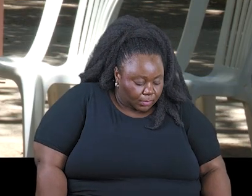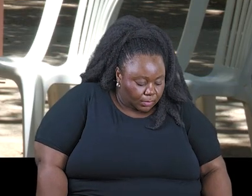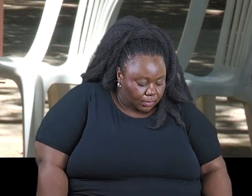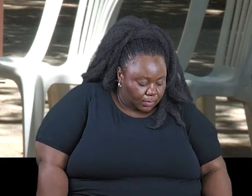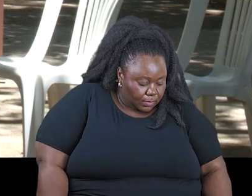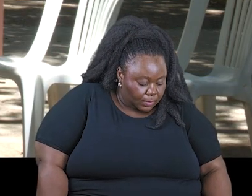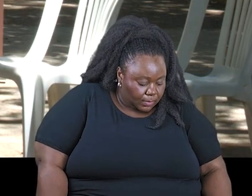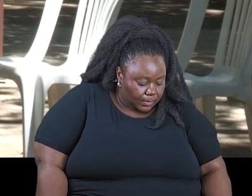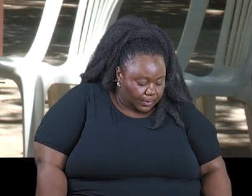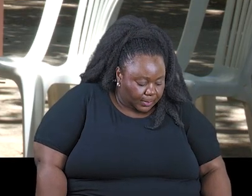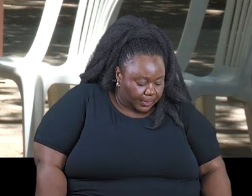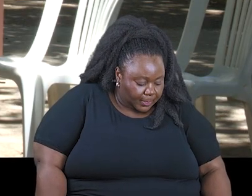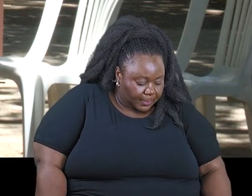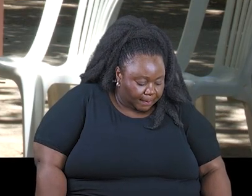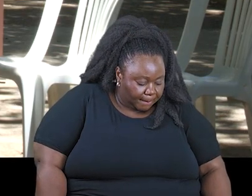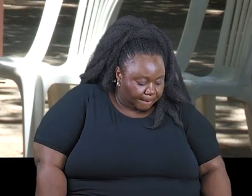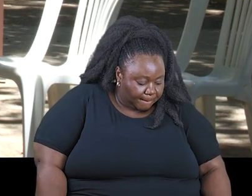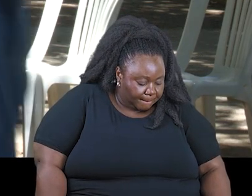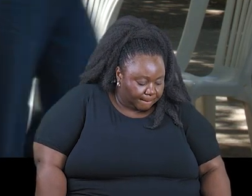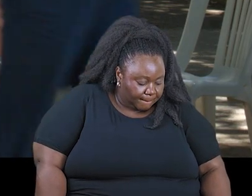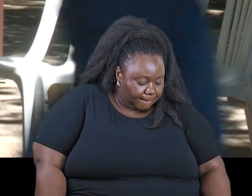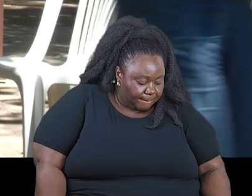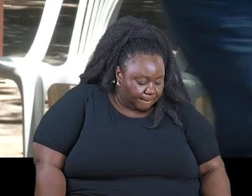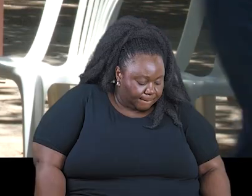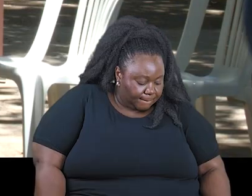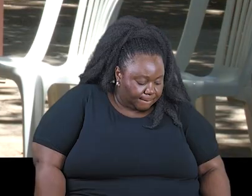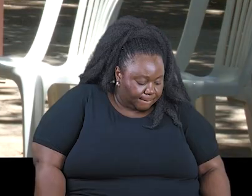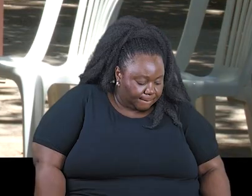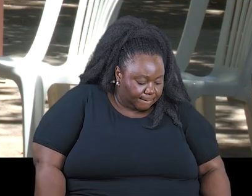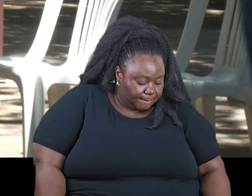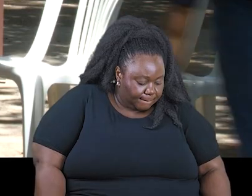É, por causa do registro, mas eu vou até você.